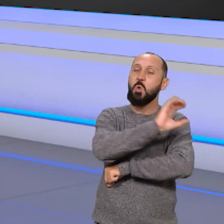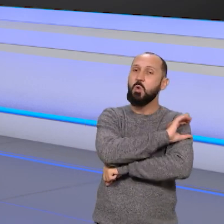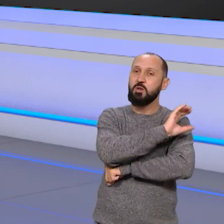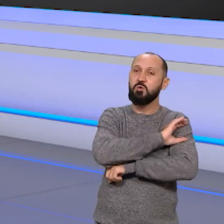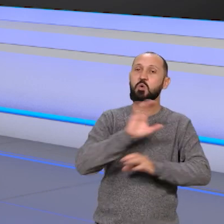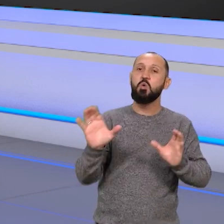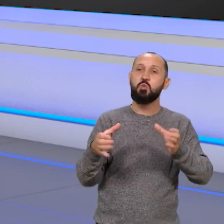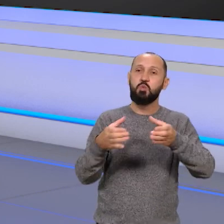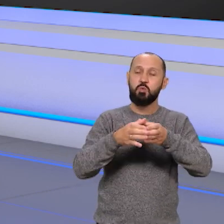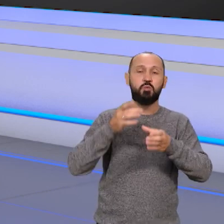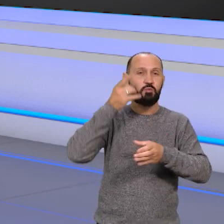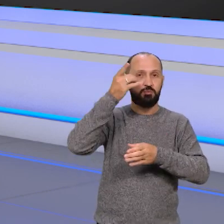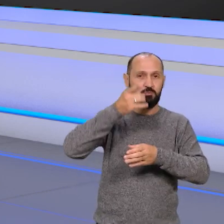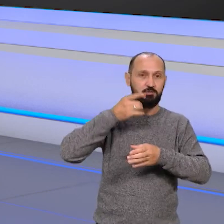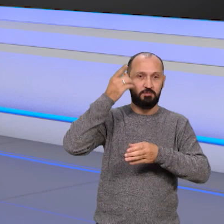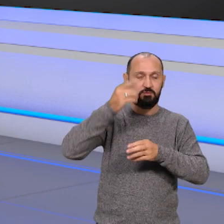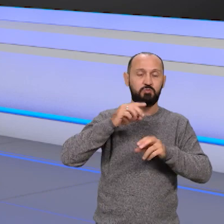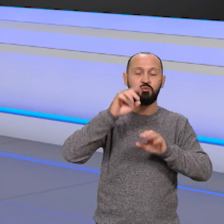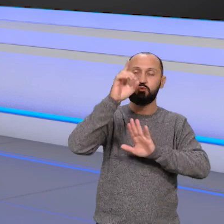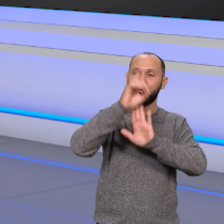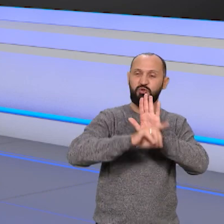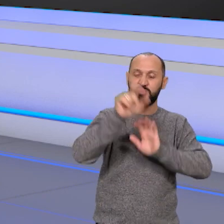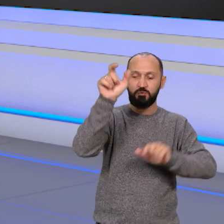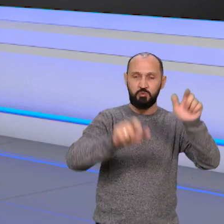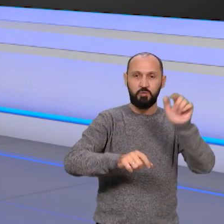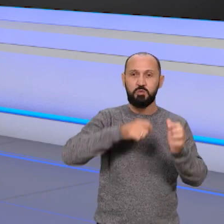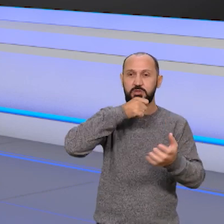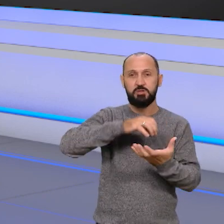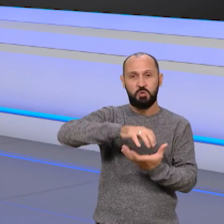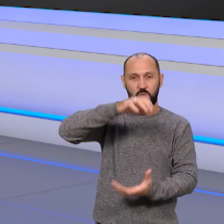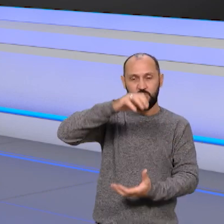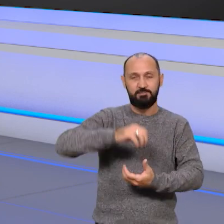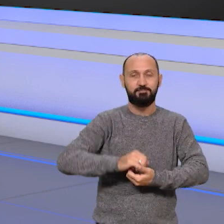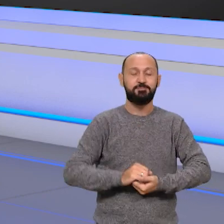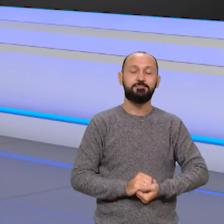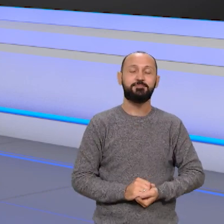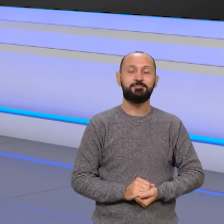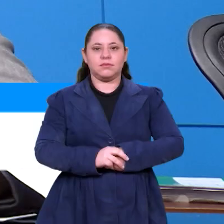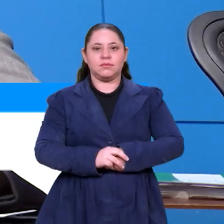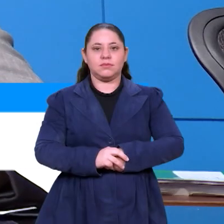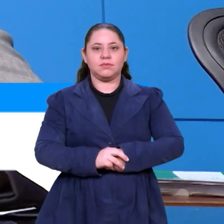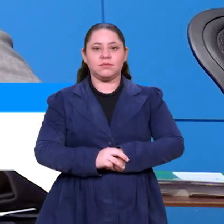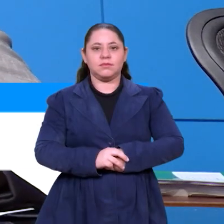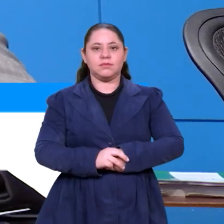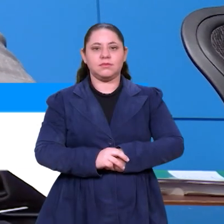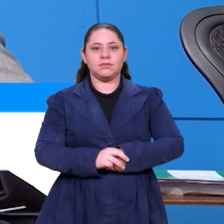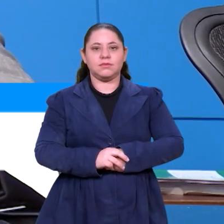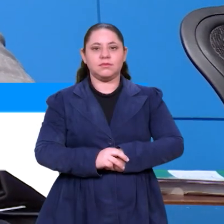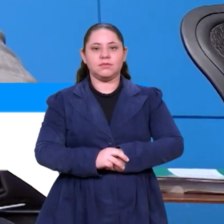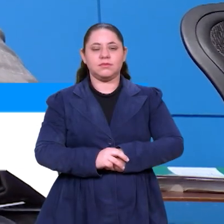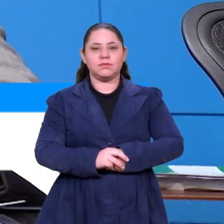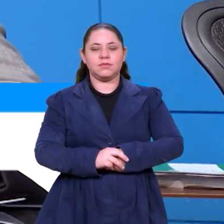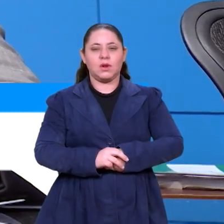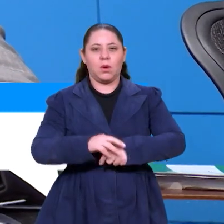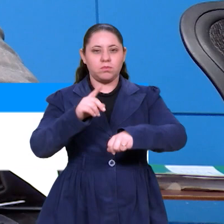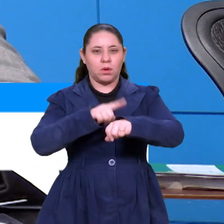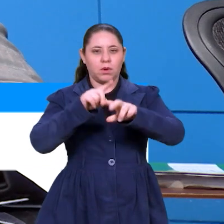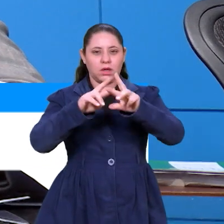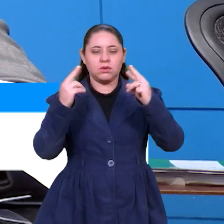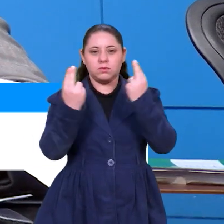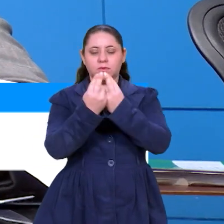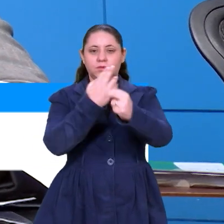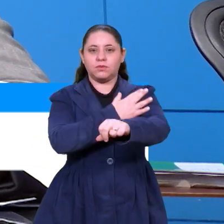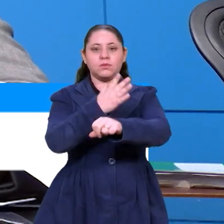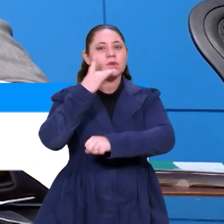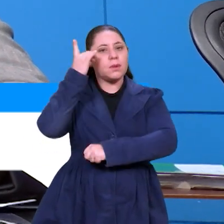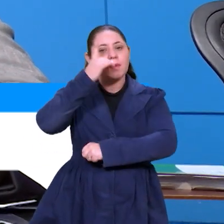é coordenador da Frente Parlamentar em Defesa dos Direitos da Pessoa Idosa. Durante sessão plenária, o deputado